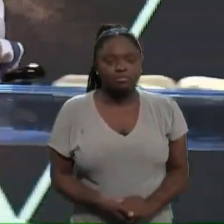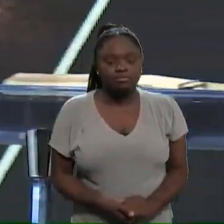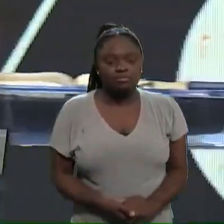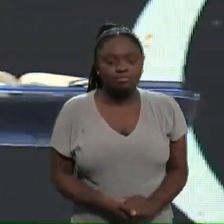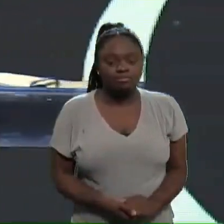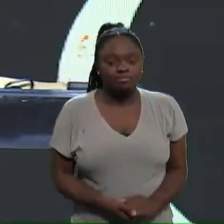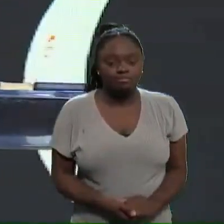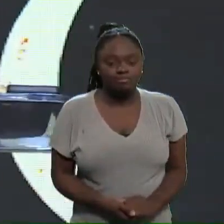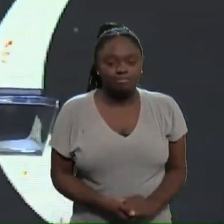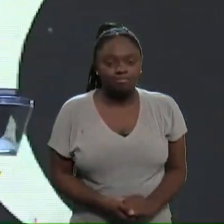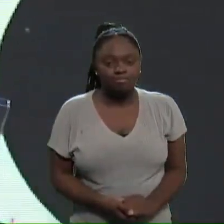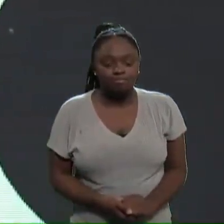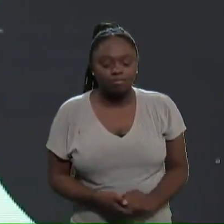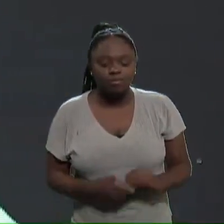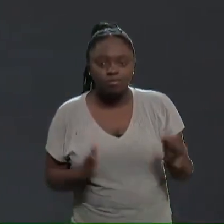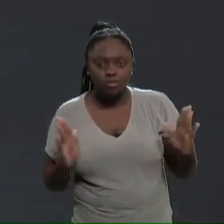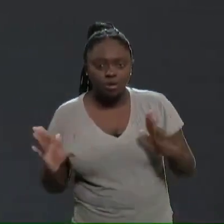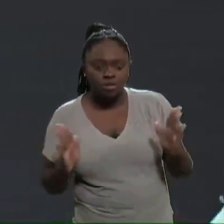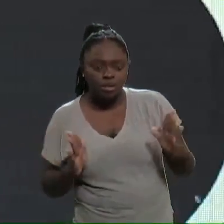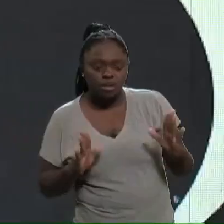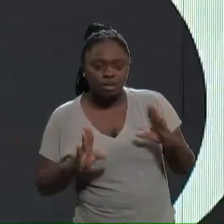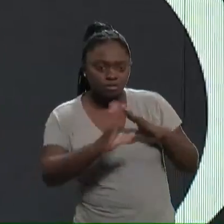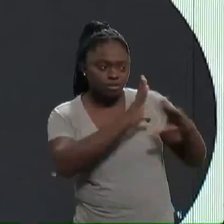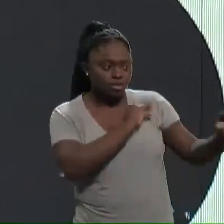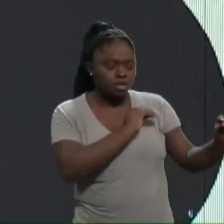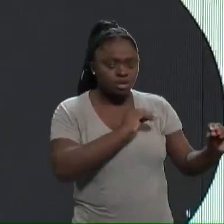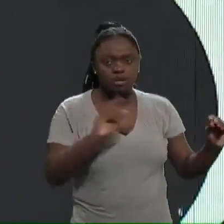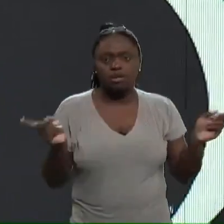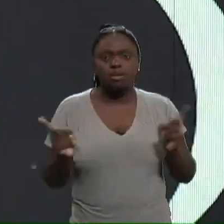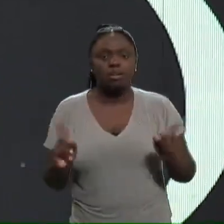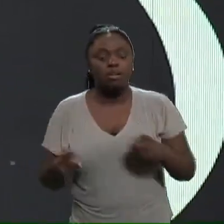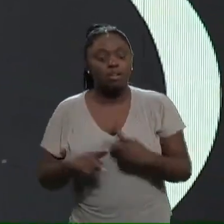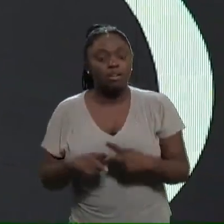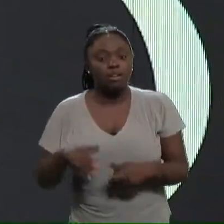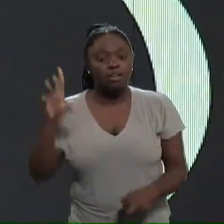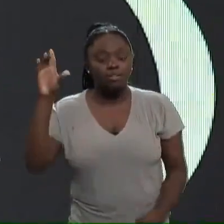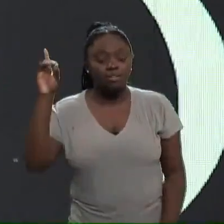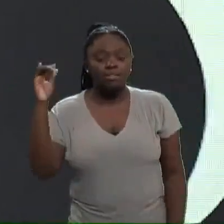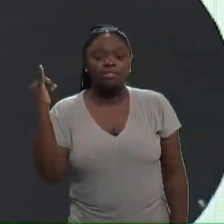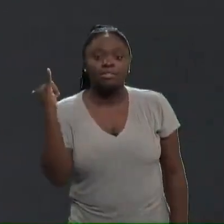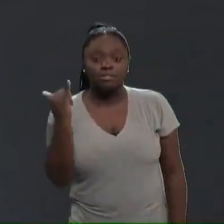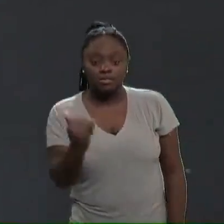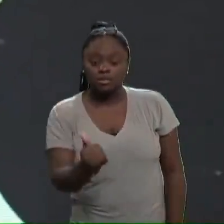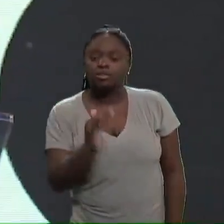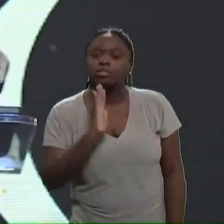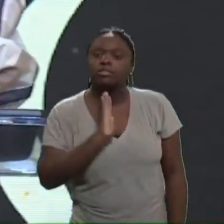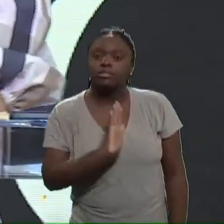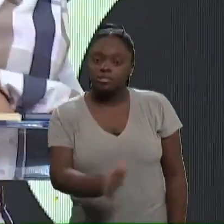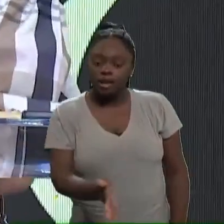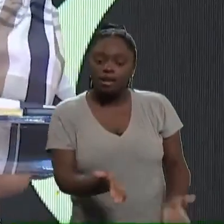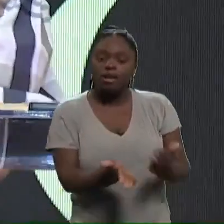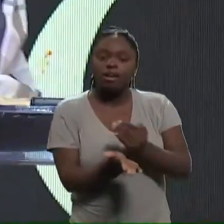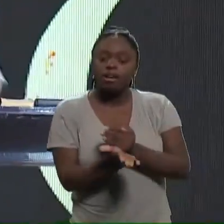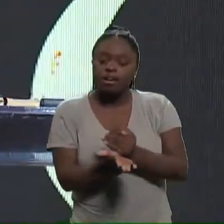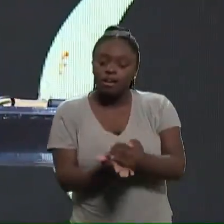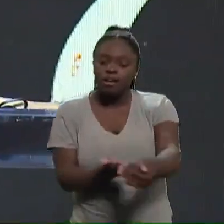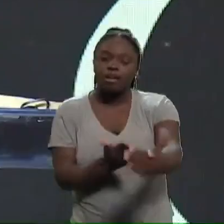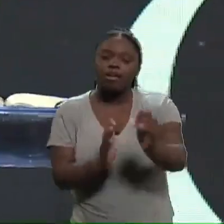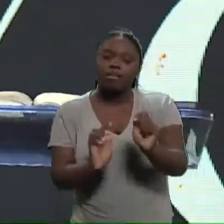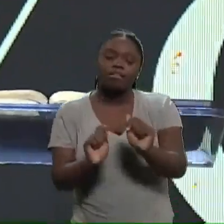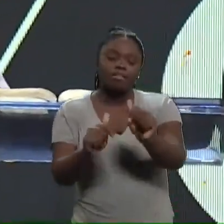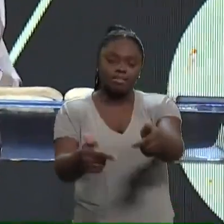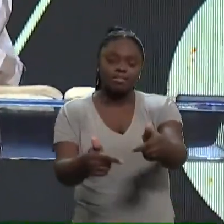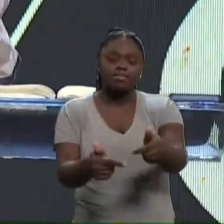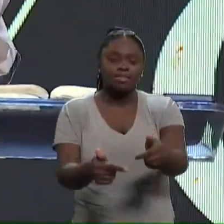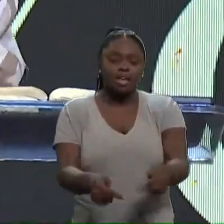Não tente fugir dos processos, porque Deus está dizendo: já comecei a